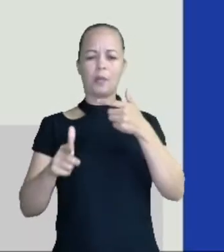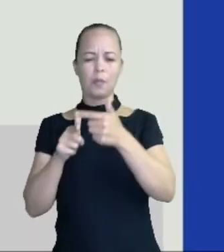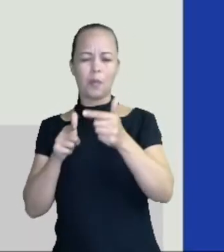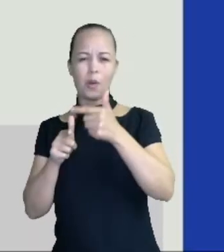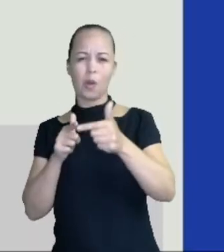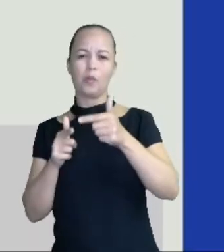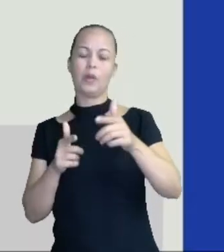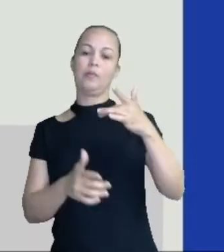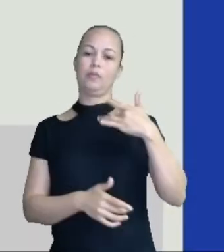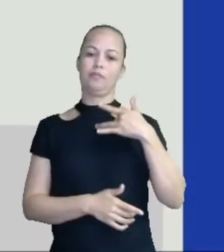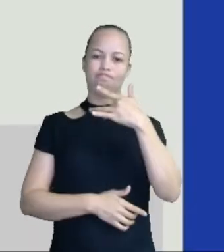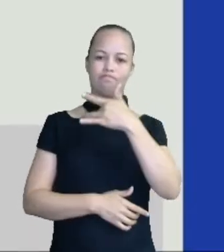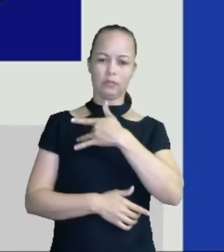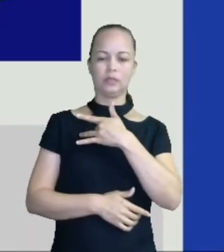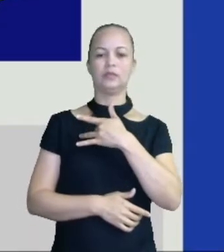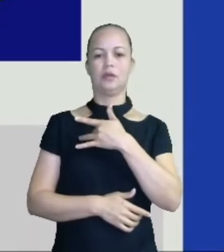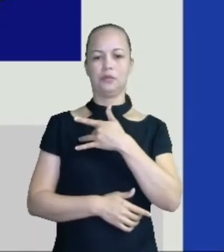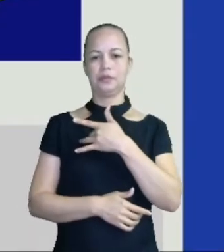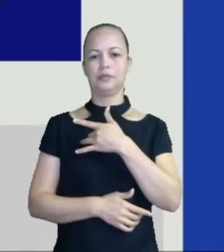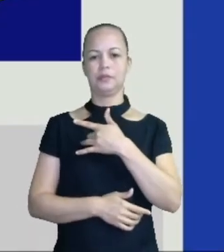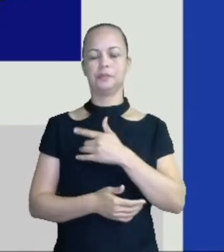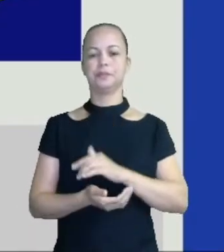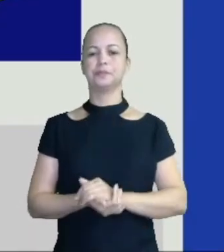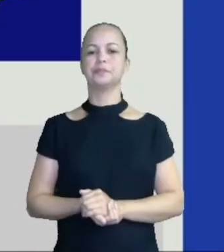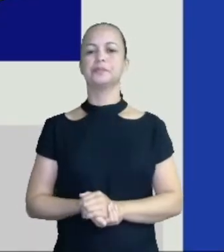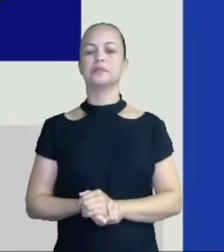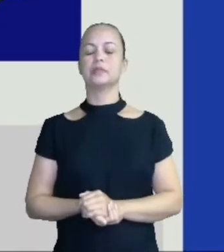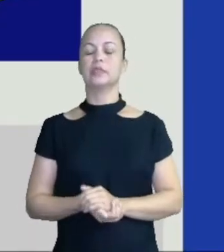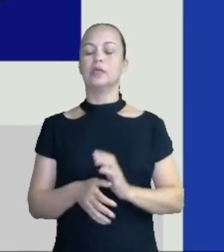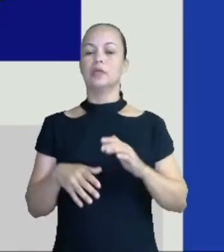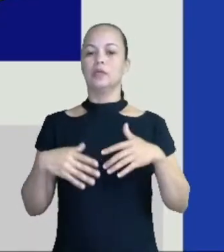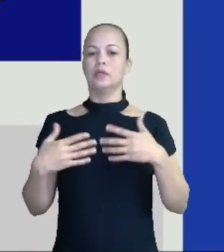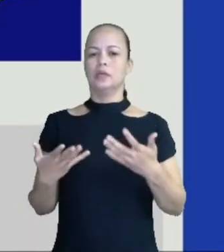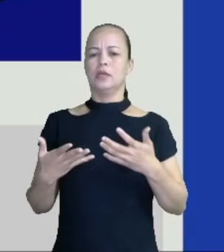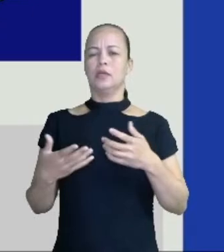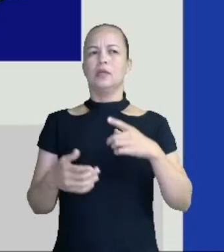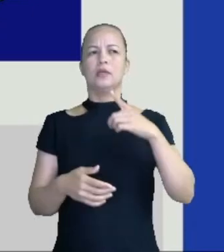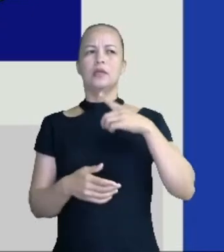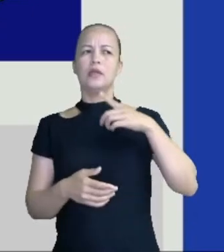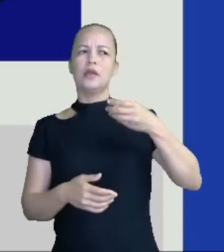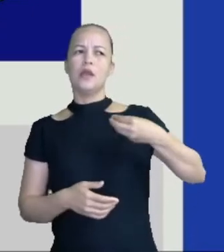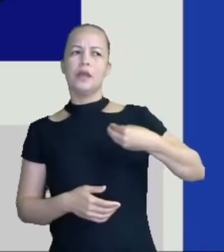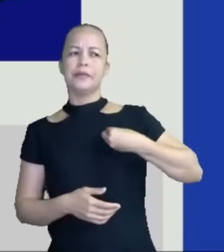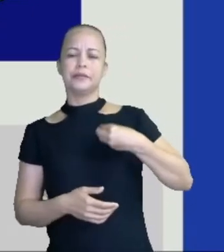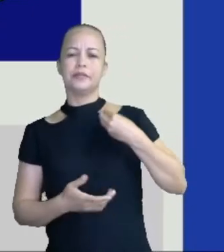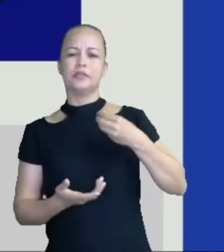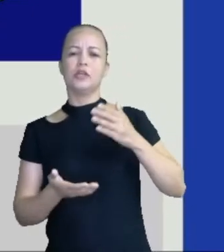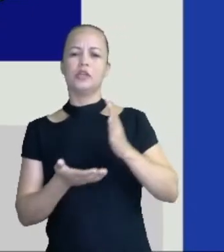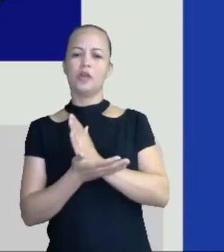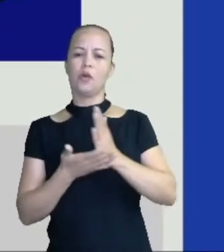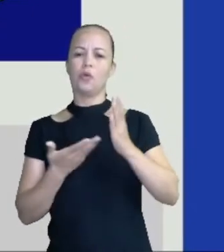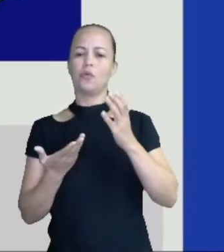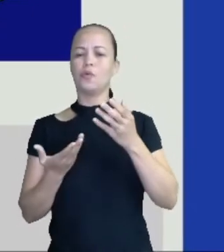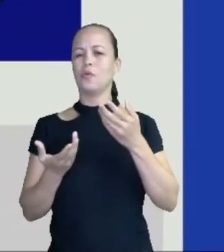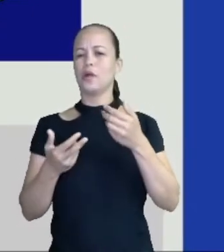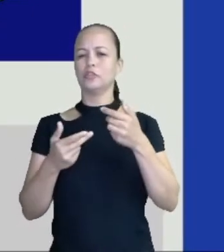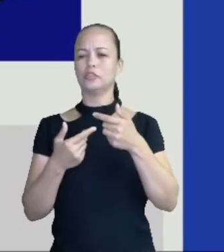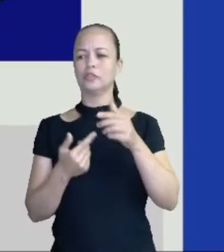a nossa saúde, tá certo? E existem algumas causas, né, que